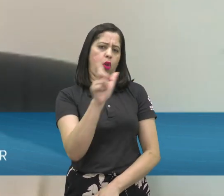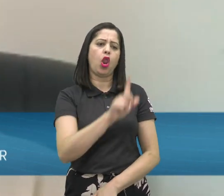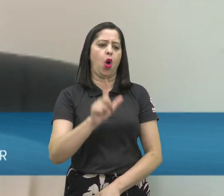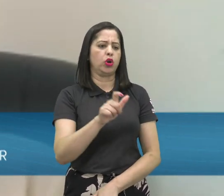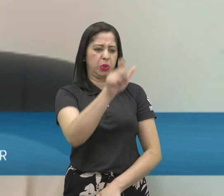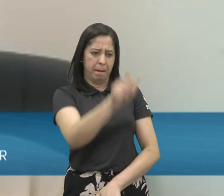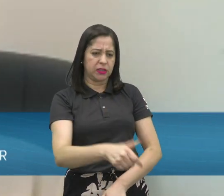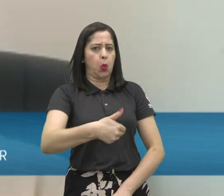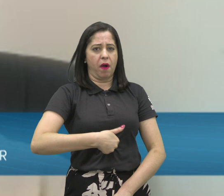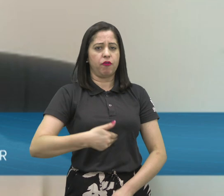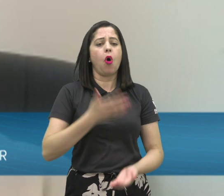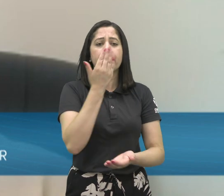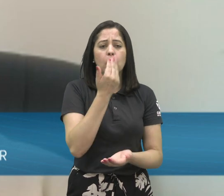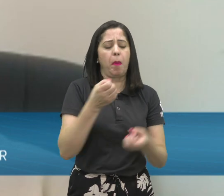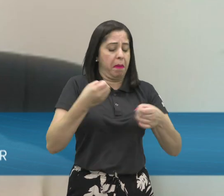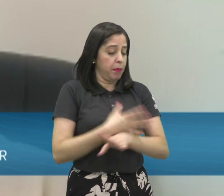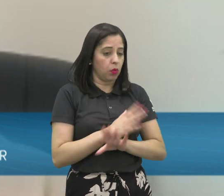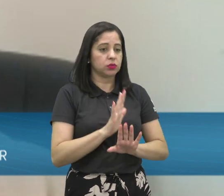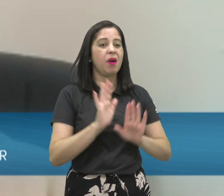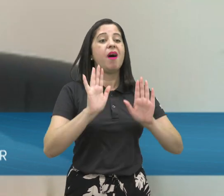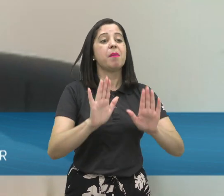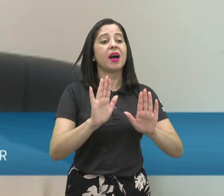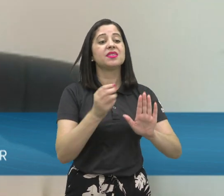a pessoa a se alimentar. Mas isso